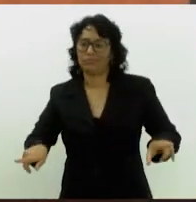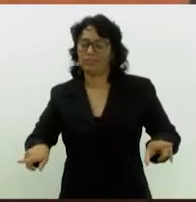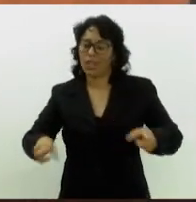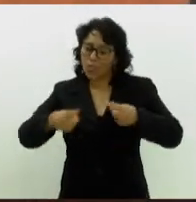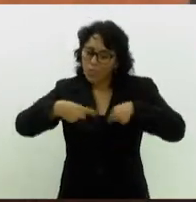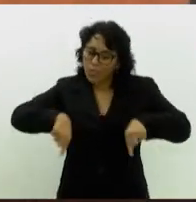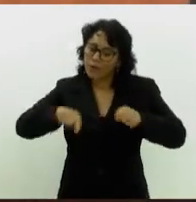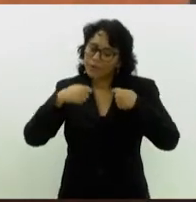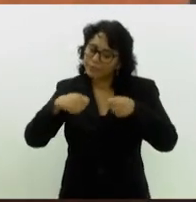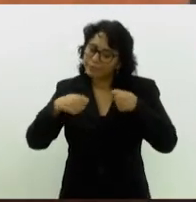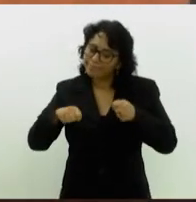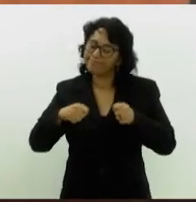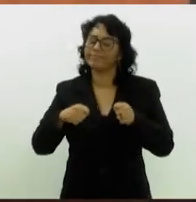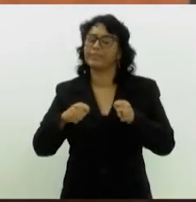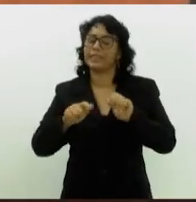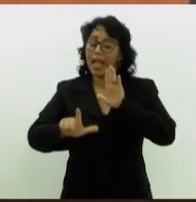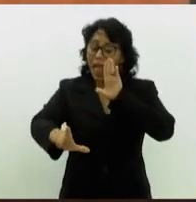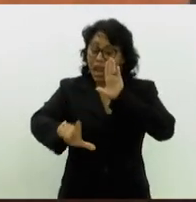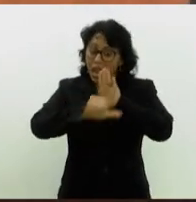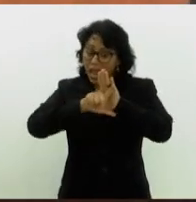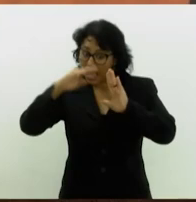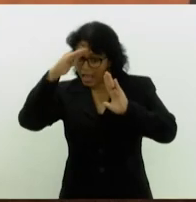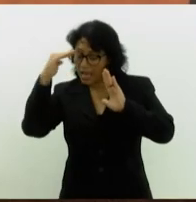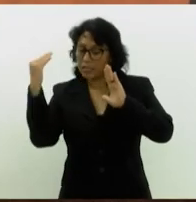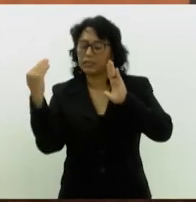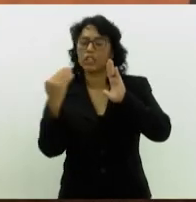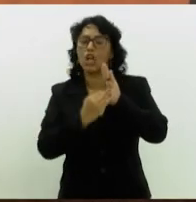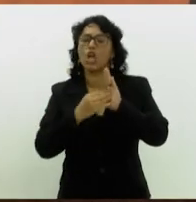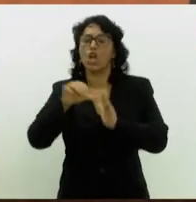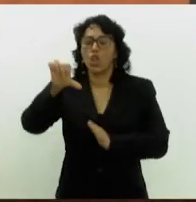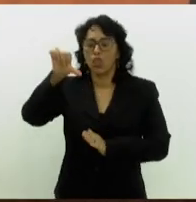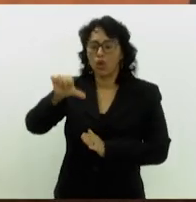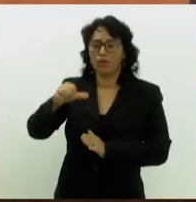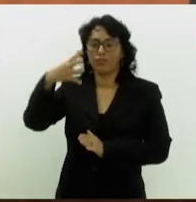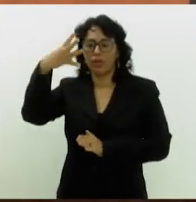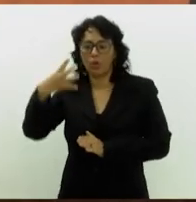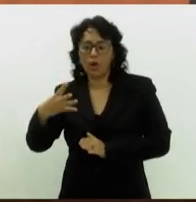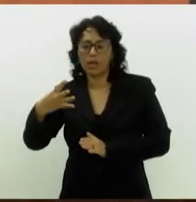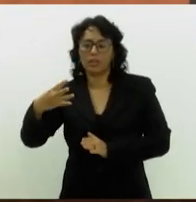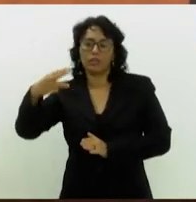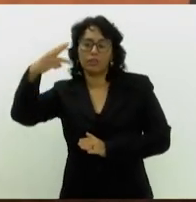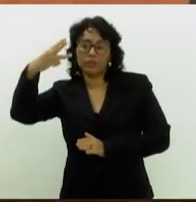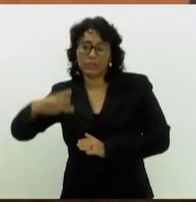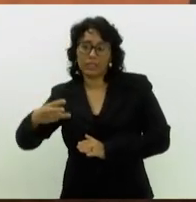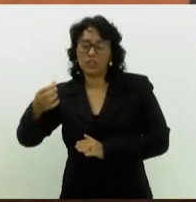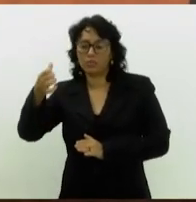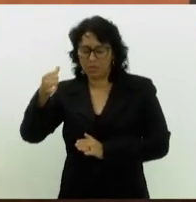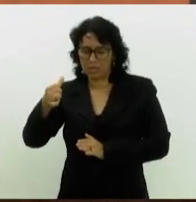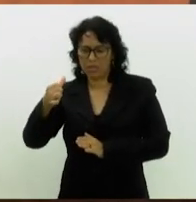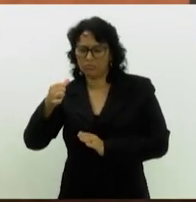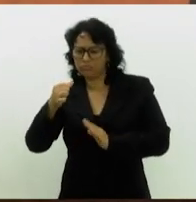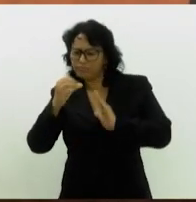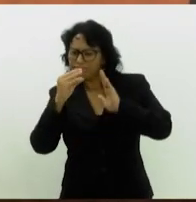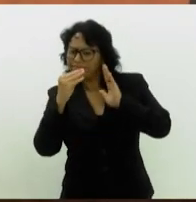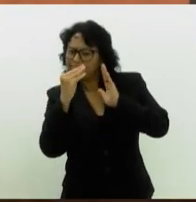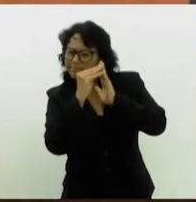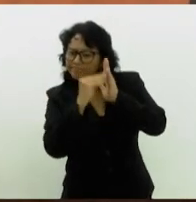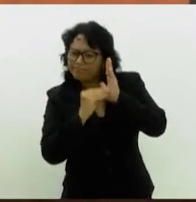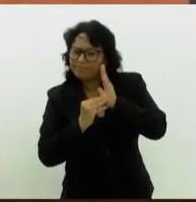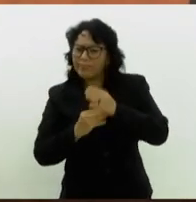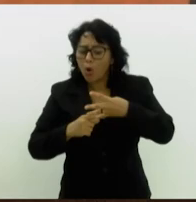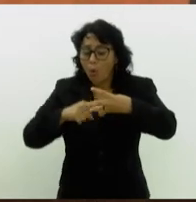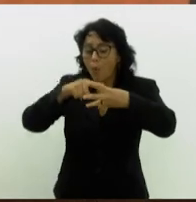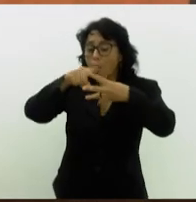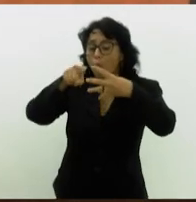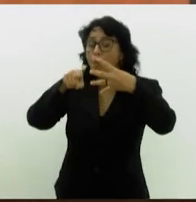falando porque a lei 9436 ela prevê dois mecanismos de recomposição de perdas um de